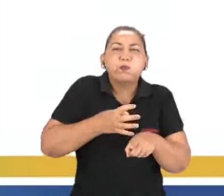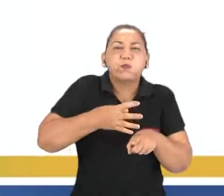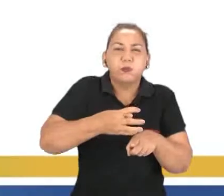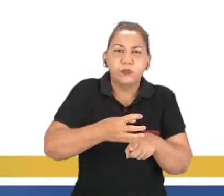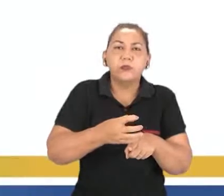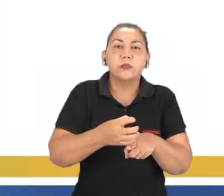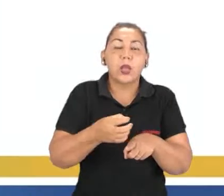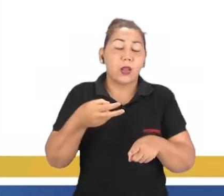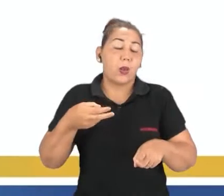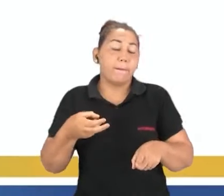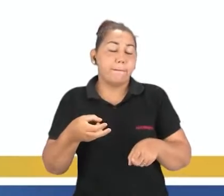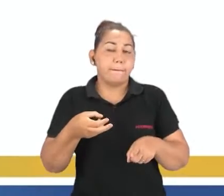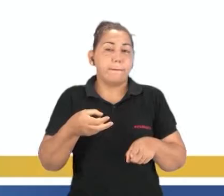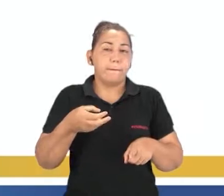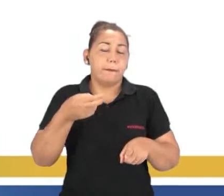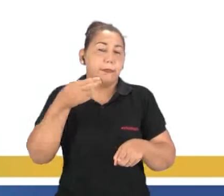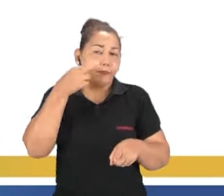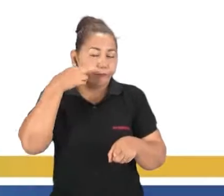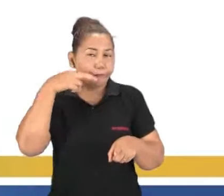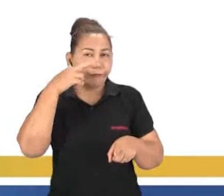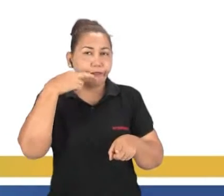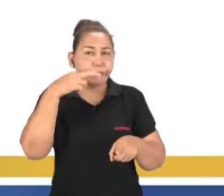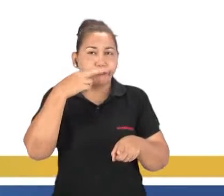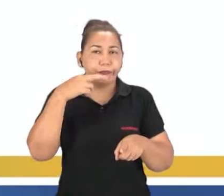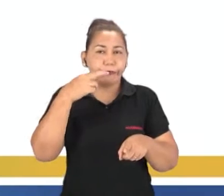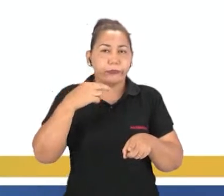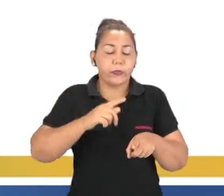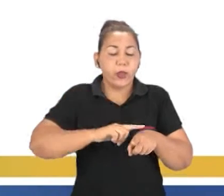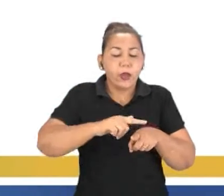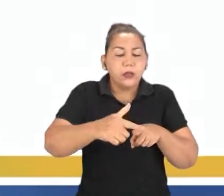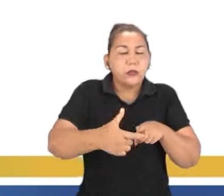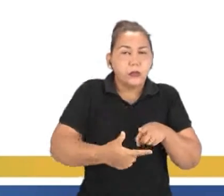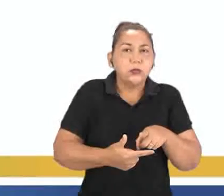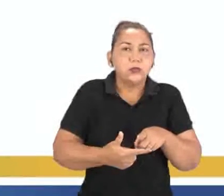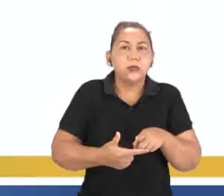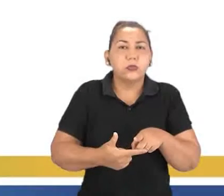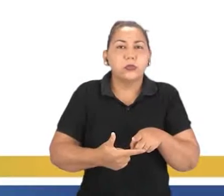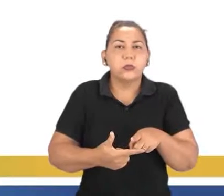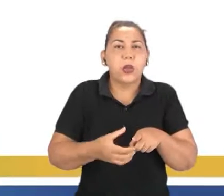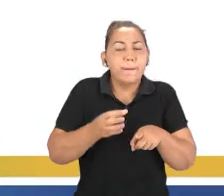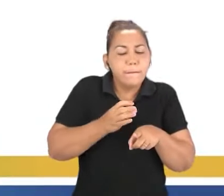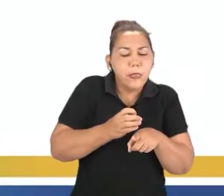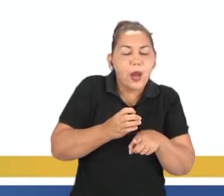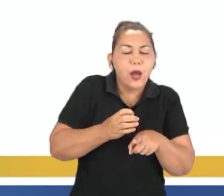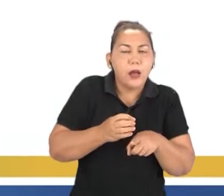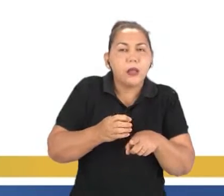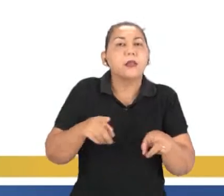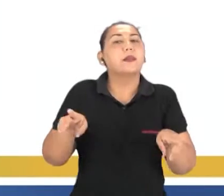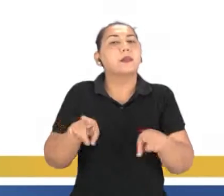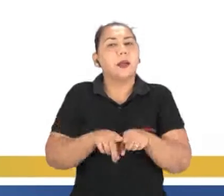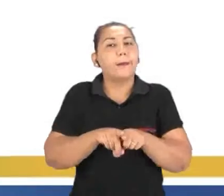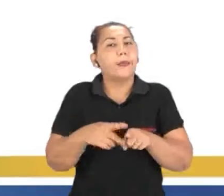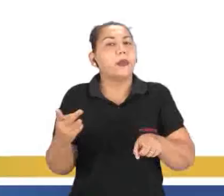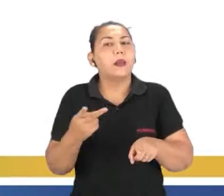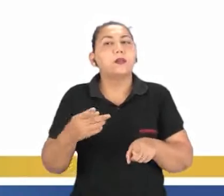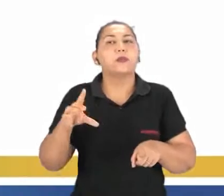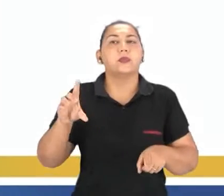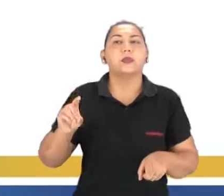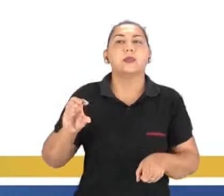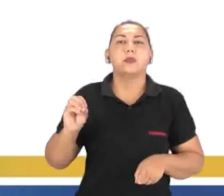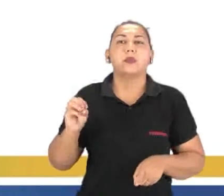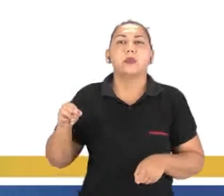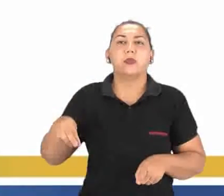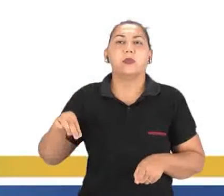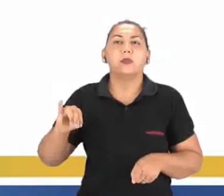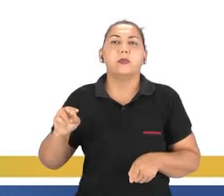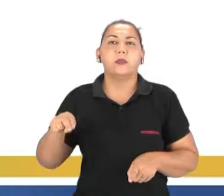amarela era uma característica dominante e a textura lisa também era uma característica dominante. Já a coloração verde e